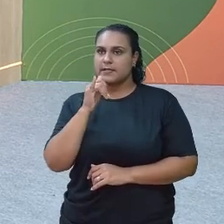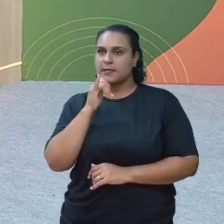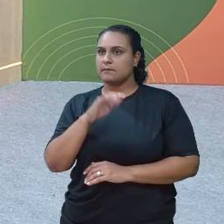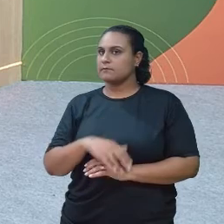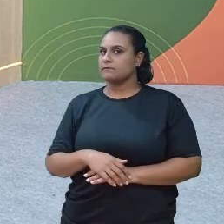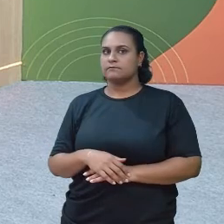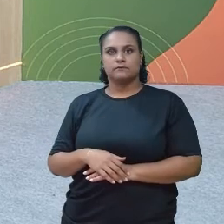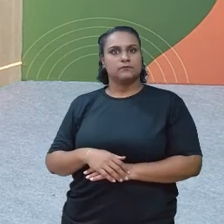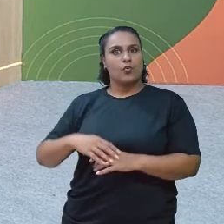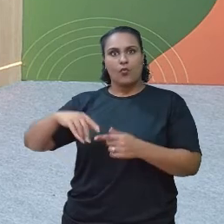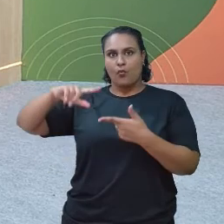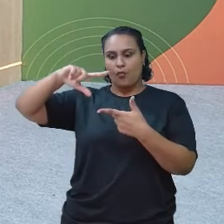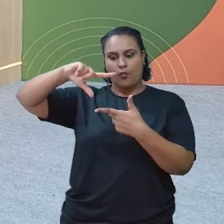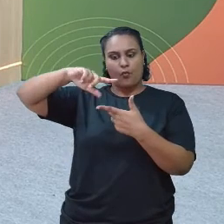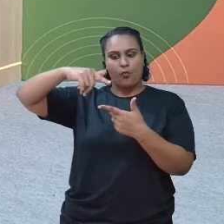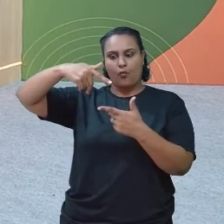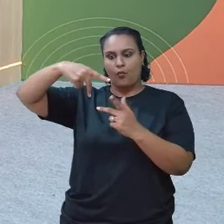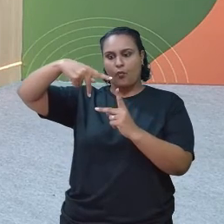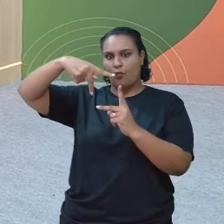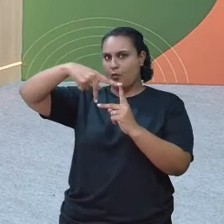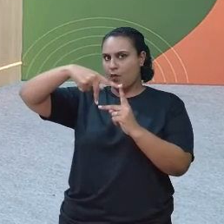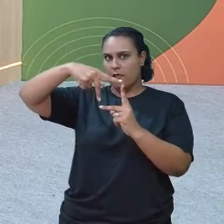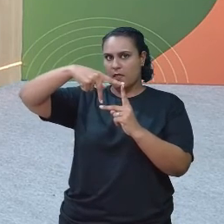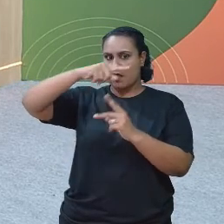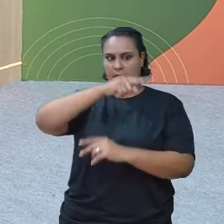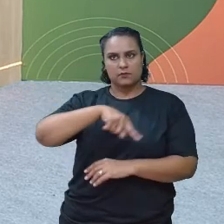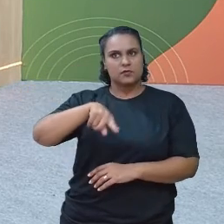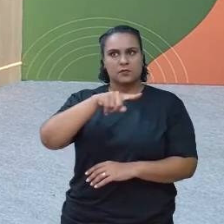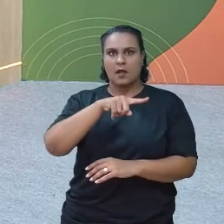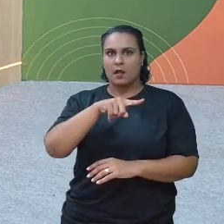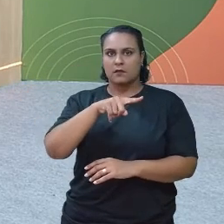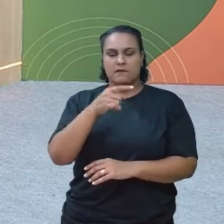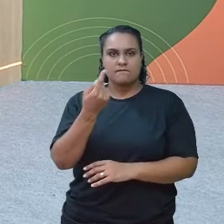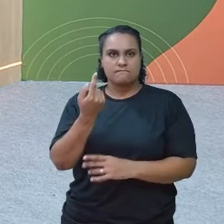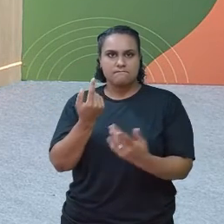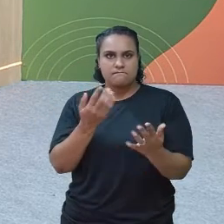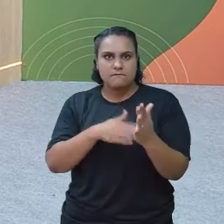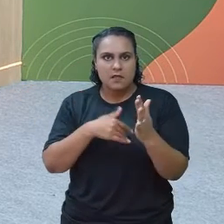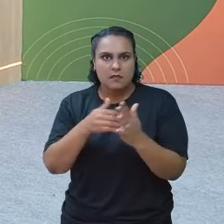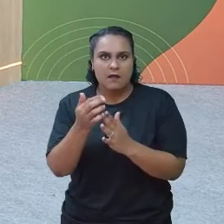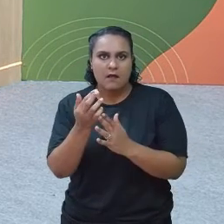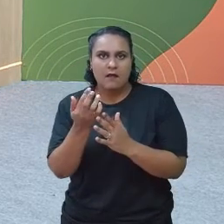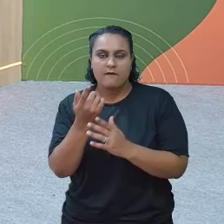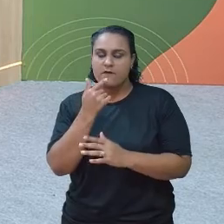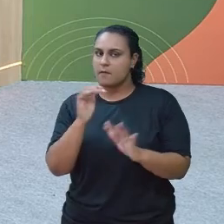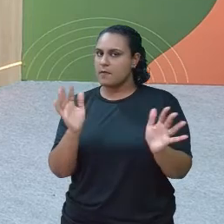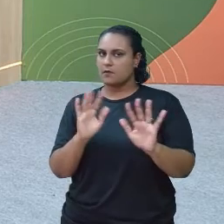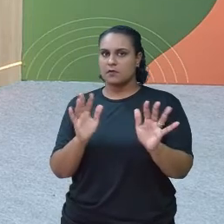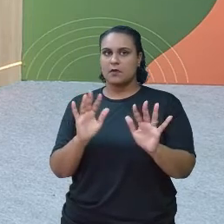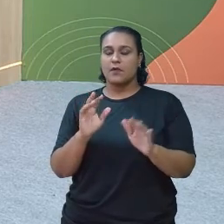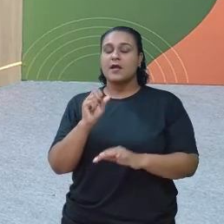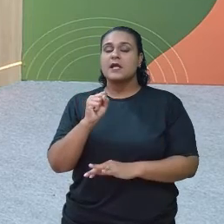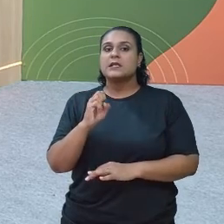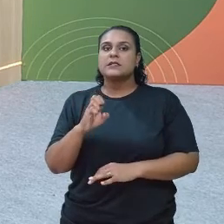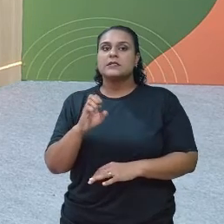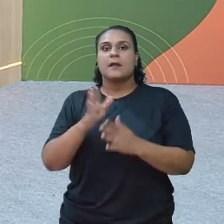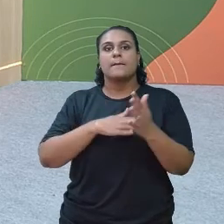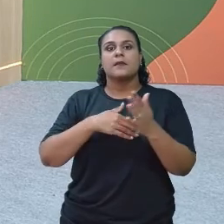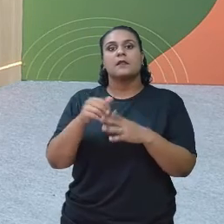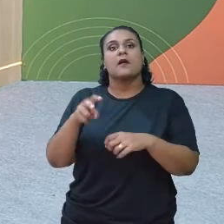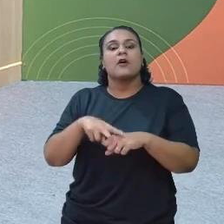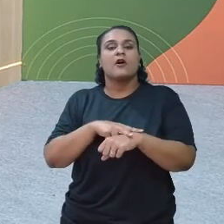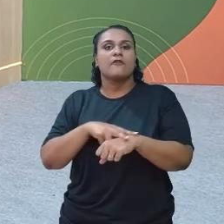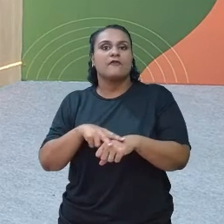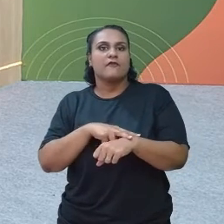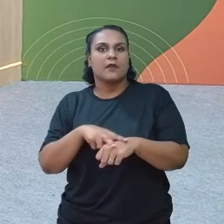pintar o quadrado, o hexágono e o círculo também na cor vermelha. Se eu pintar na cor verde o círculo,